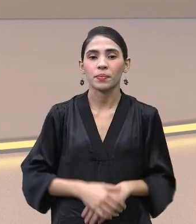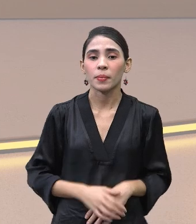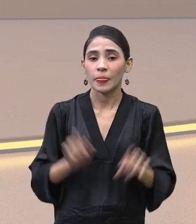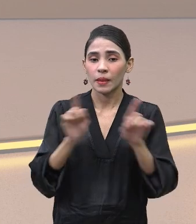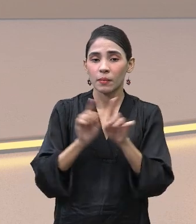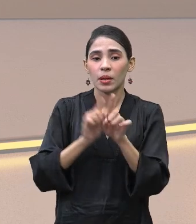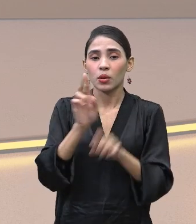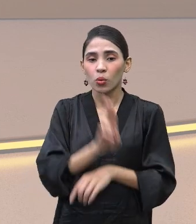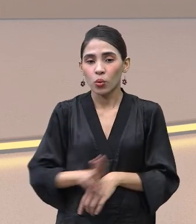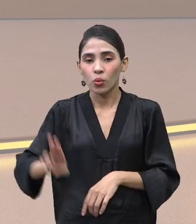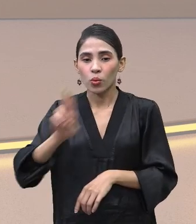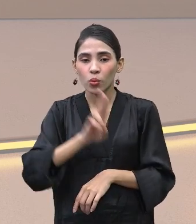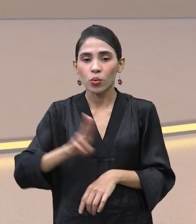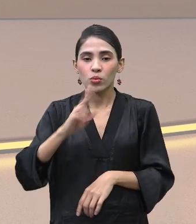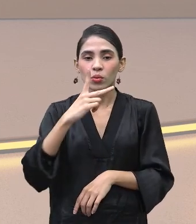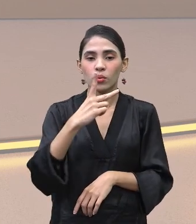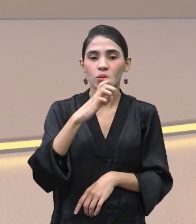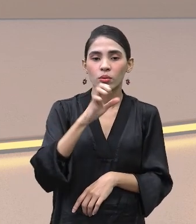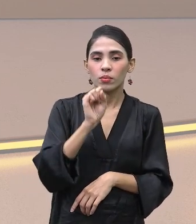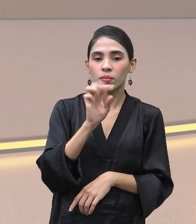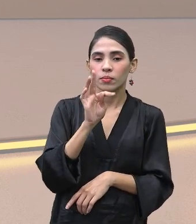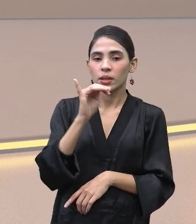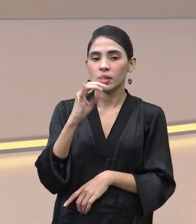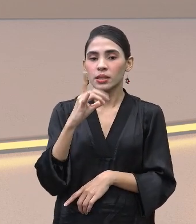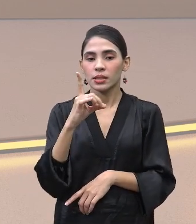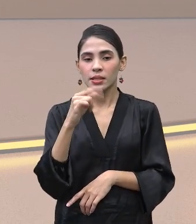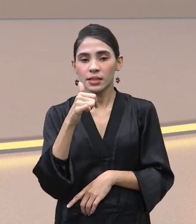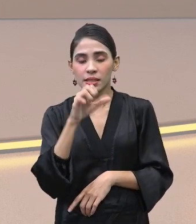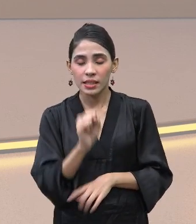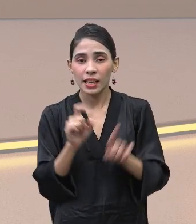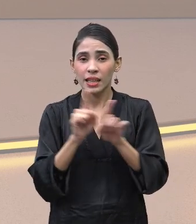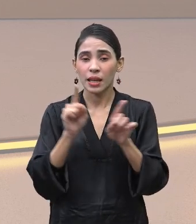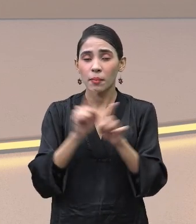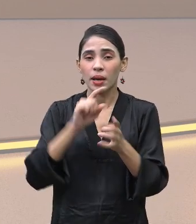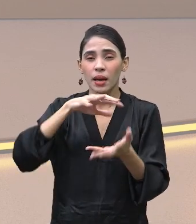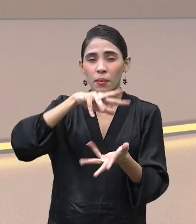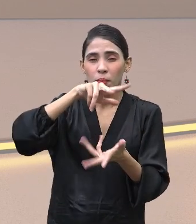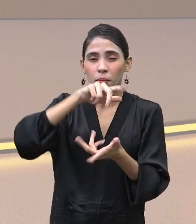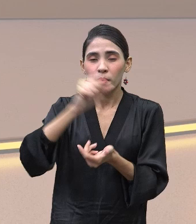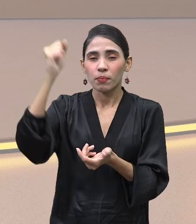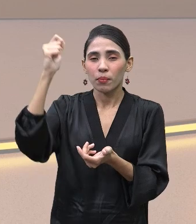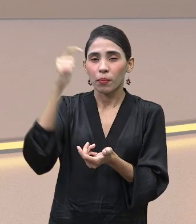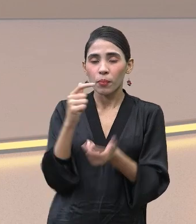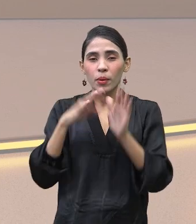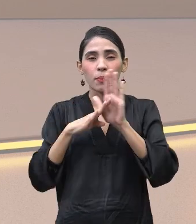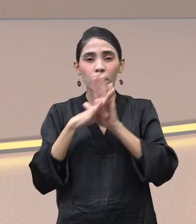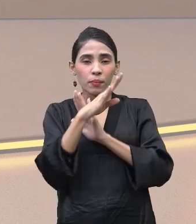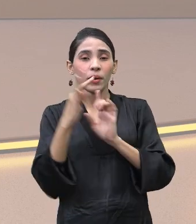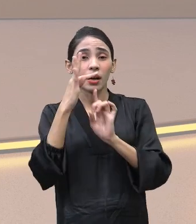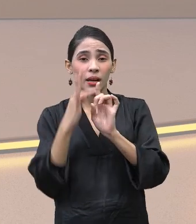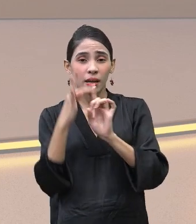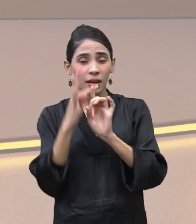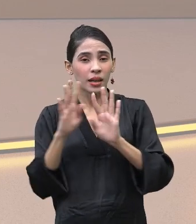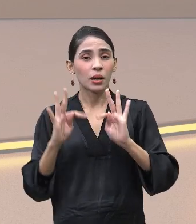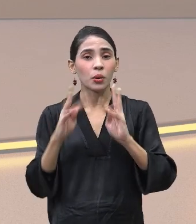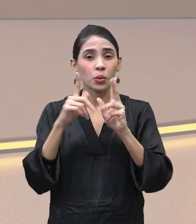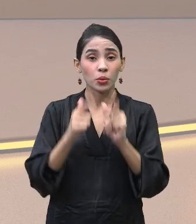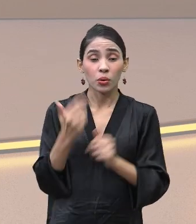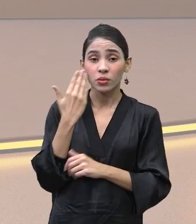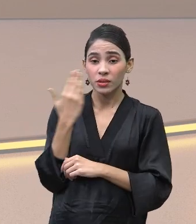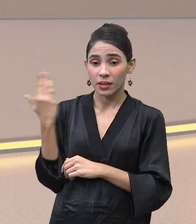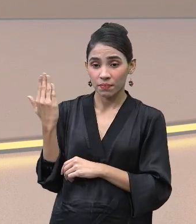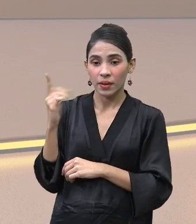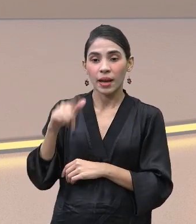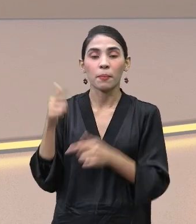dos pesticidas, o aumento do efeito estufa. Então, todos esses são problemas ambientais, que a